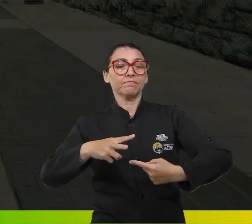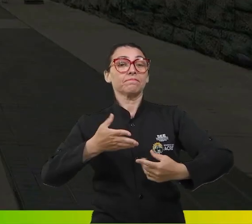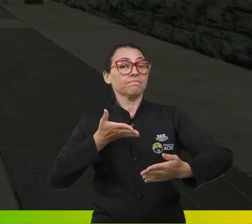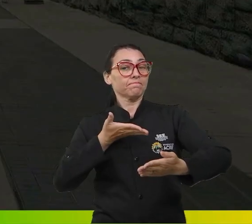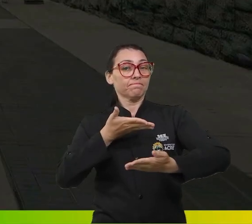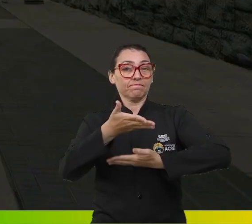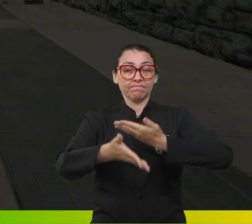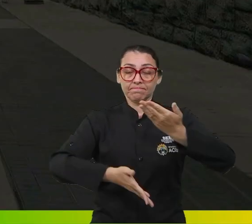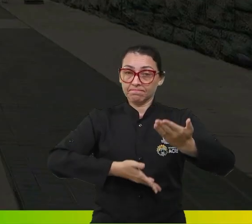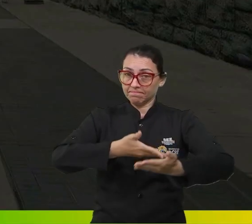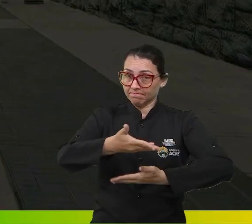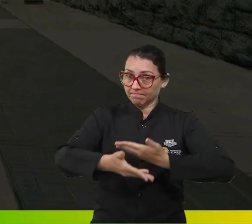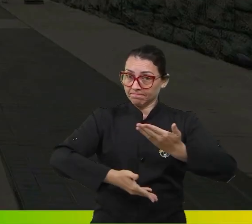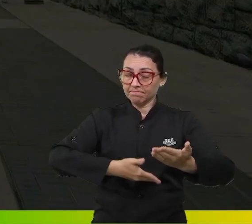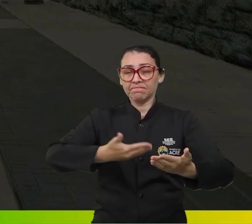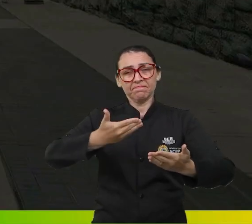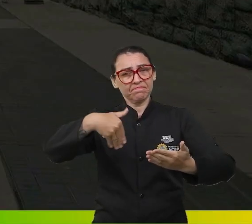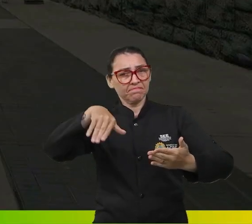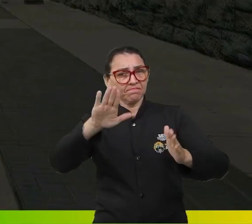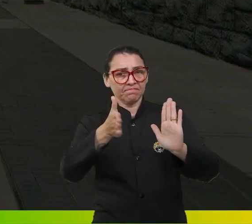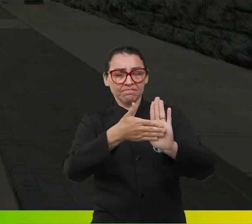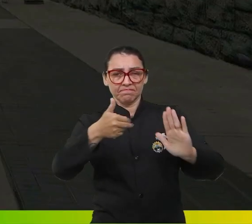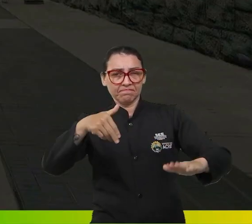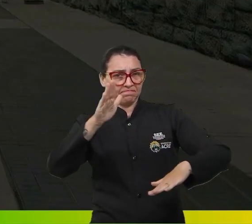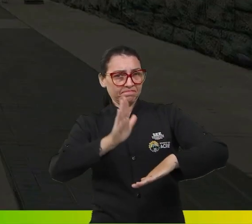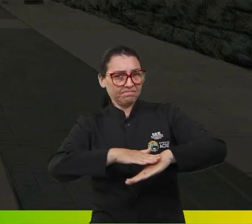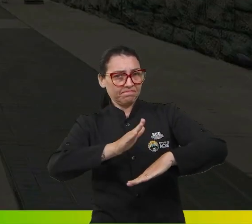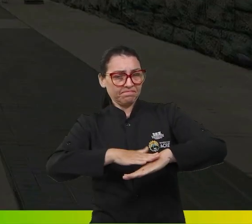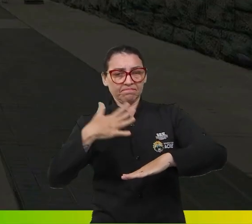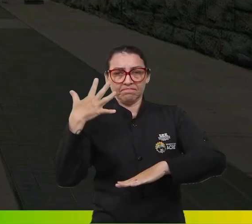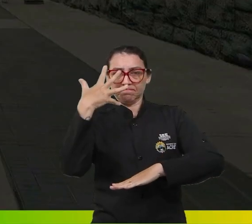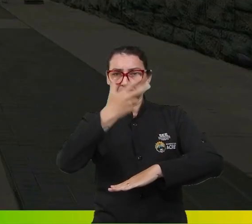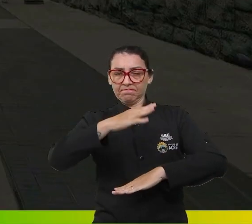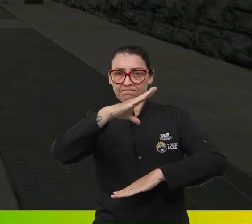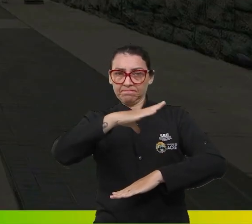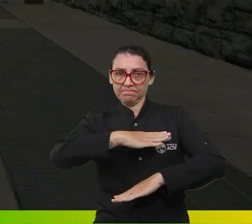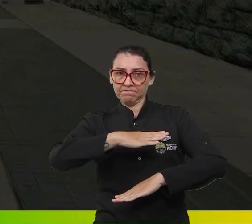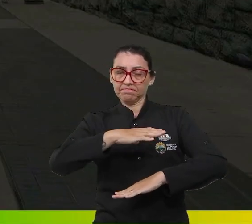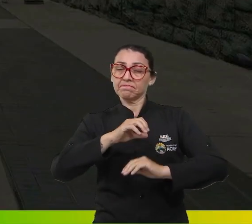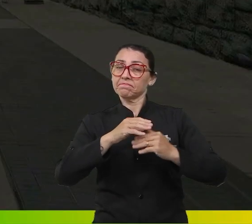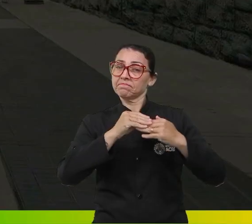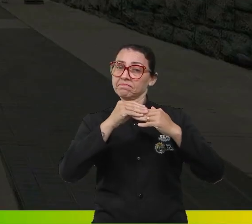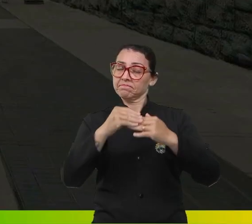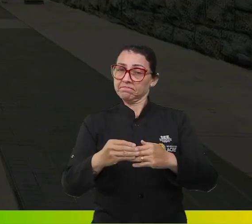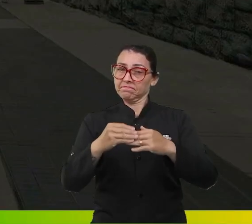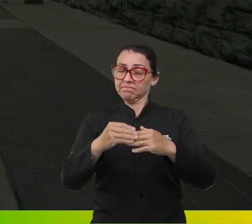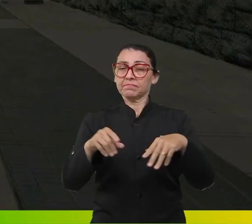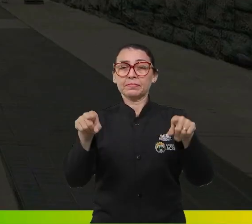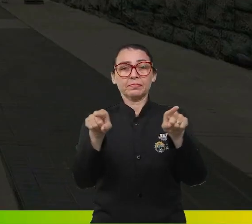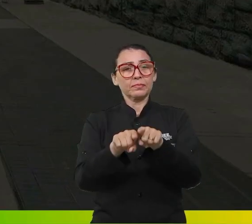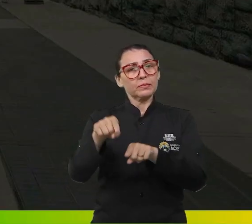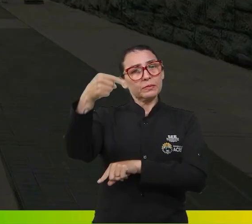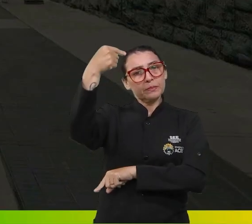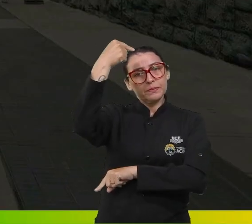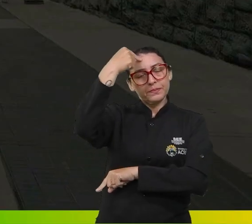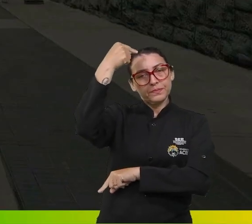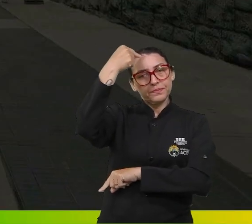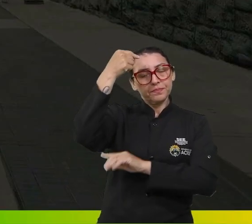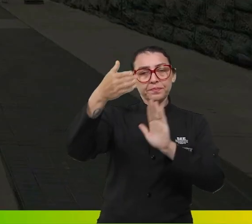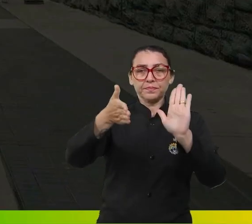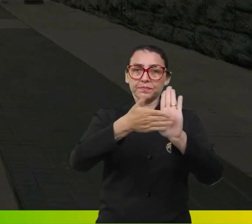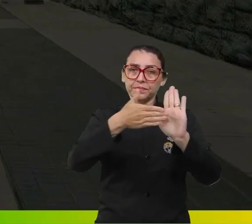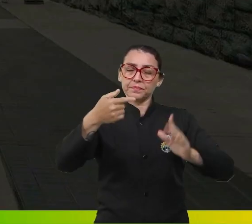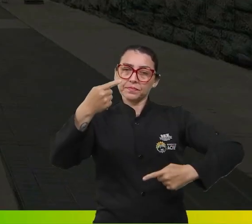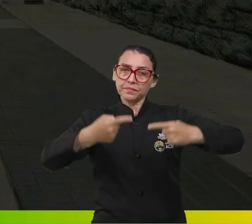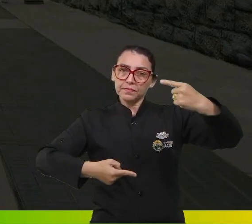ela vai além de uma estética, além do embelezamento das cidades, certo? Ela traz uma reflexão estética,